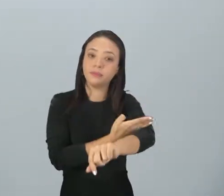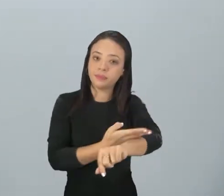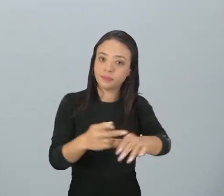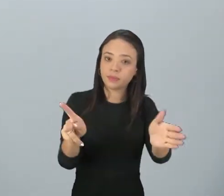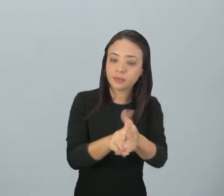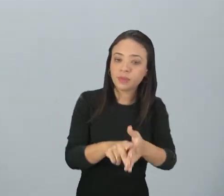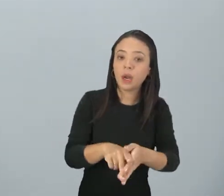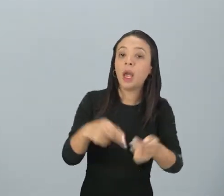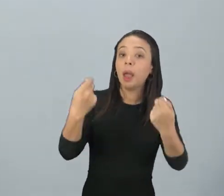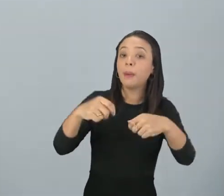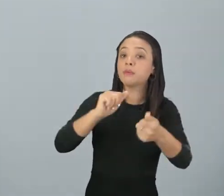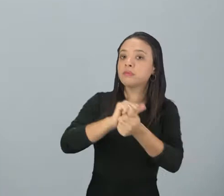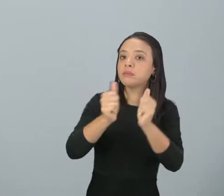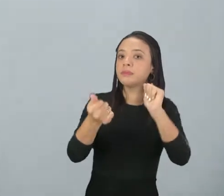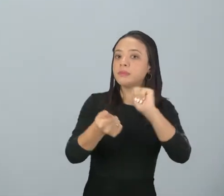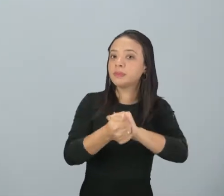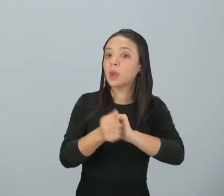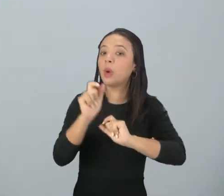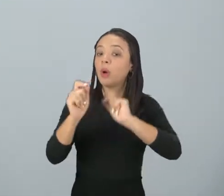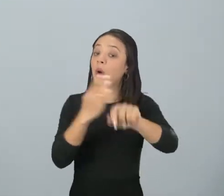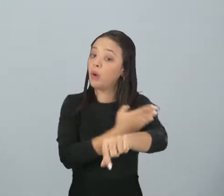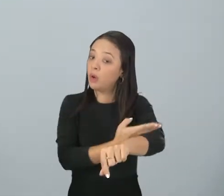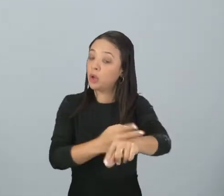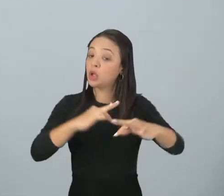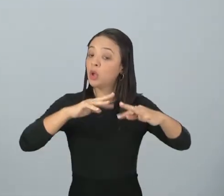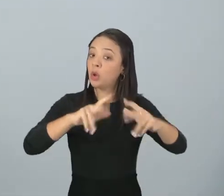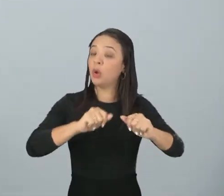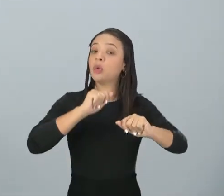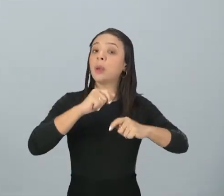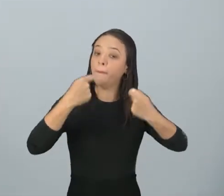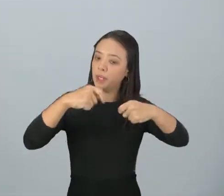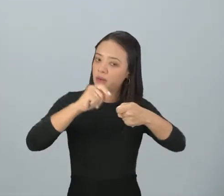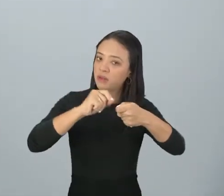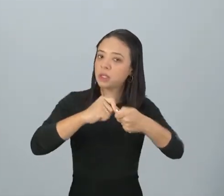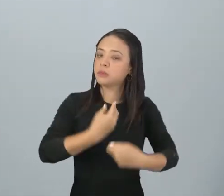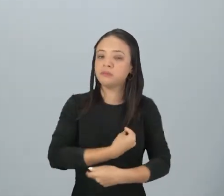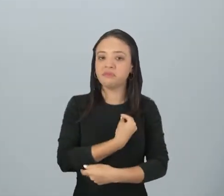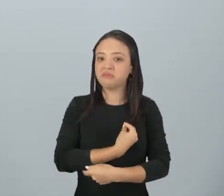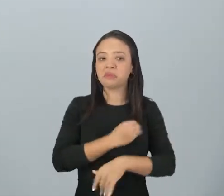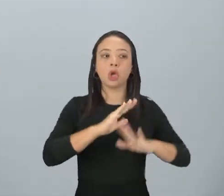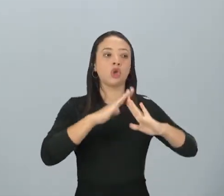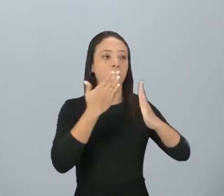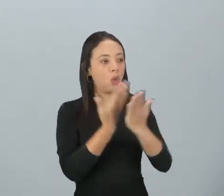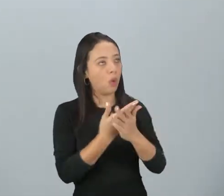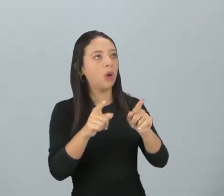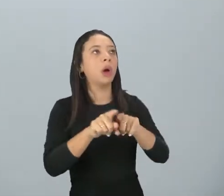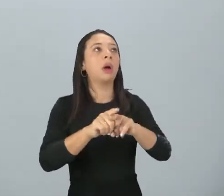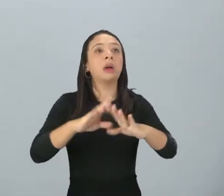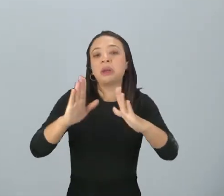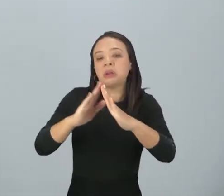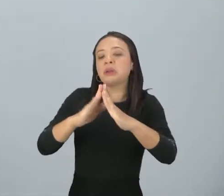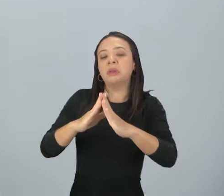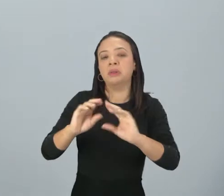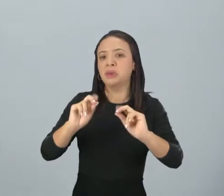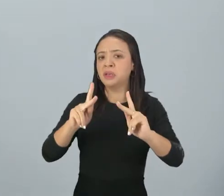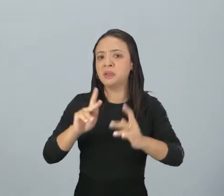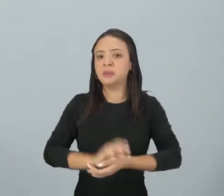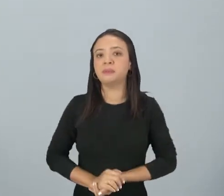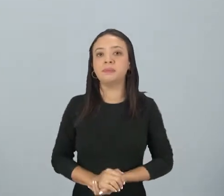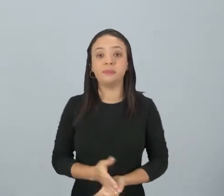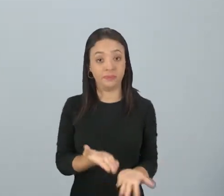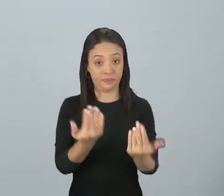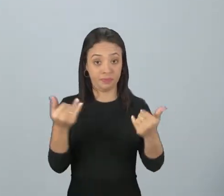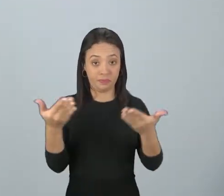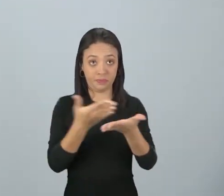deve adaptar a nossa rotina às atividades do nosso dia a dia, tanto escolares quanto de casa, tá, galerinha? Então vamos